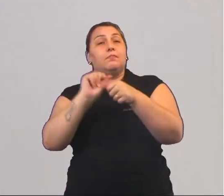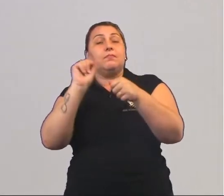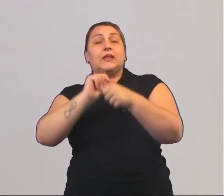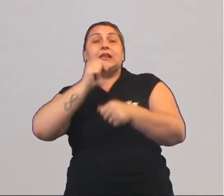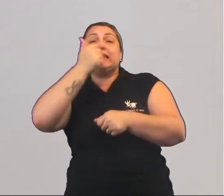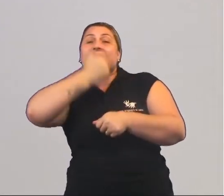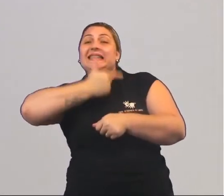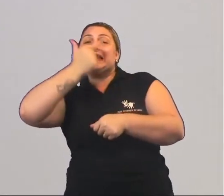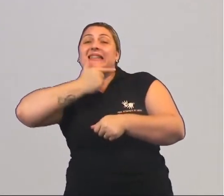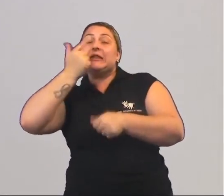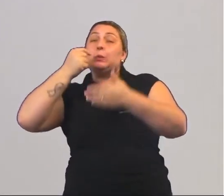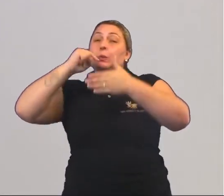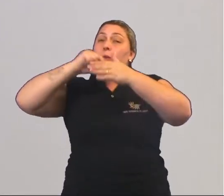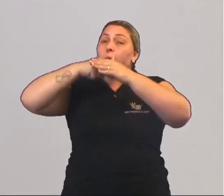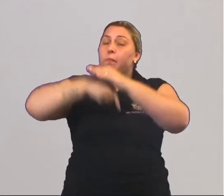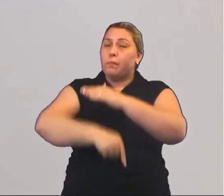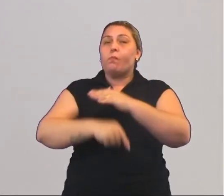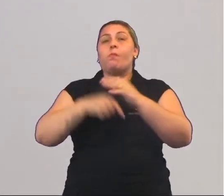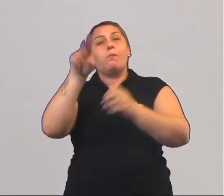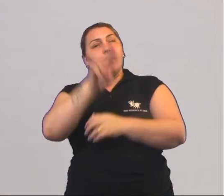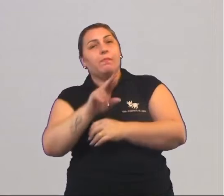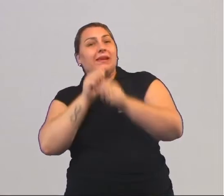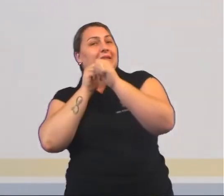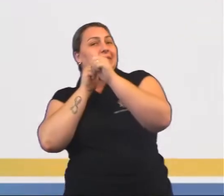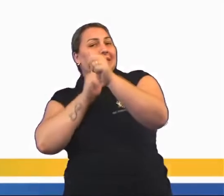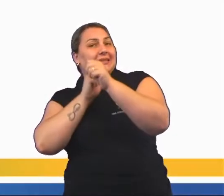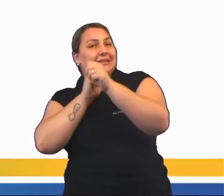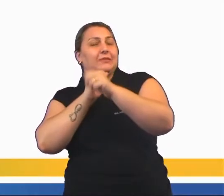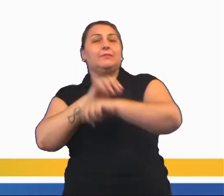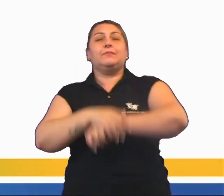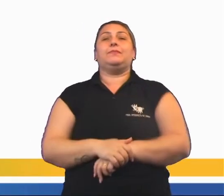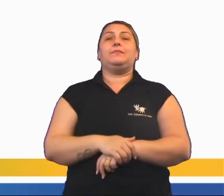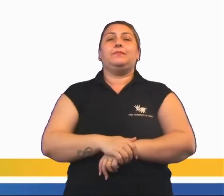uma limpeza mais profunda com o uso do fio dental.